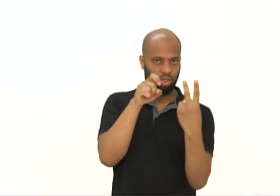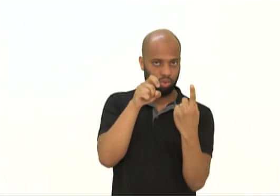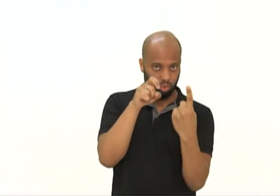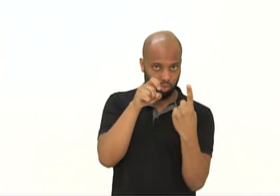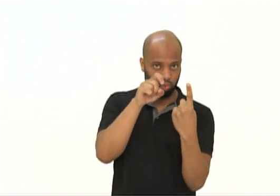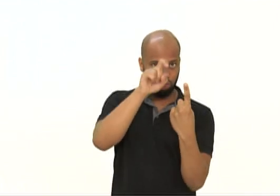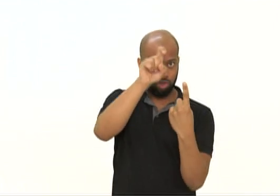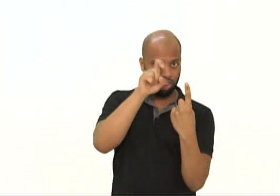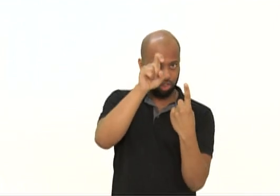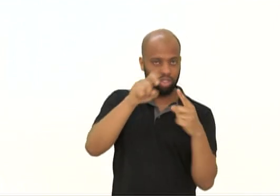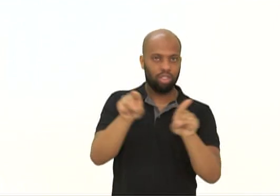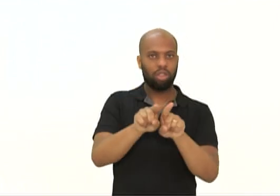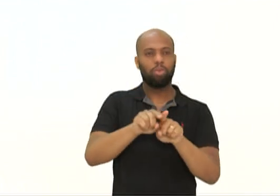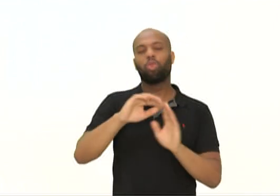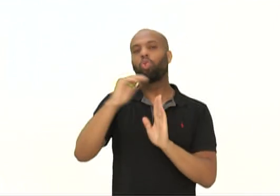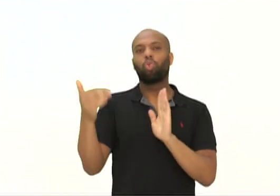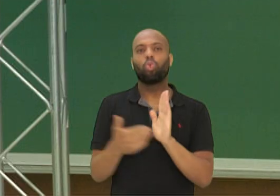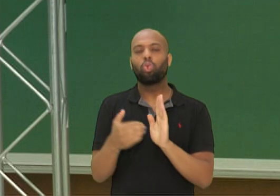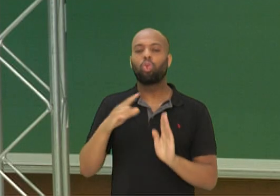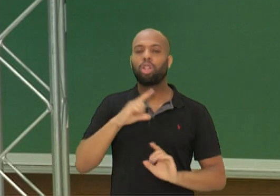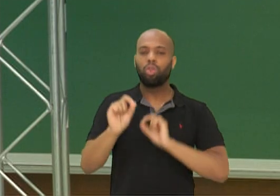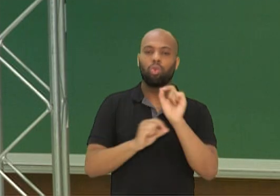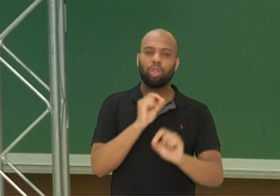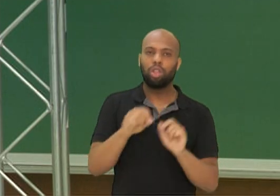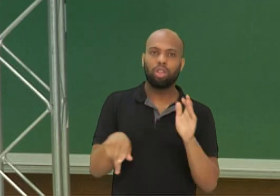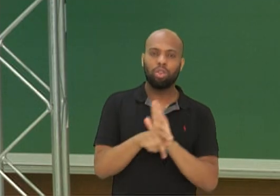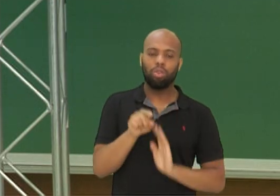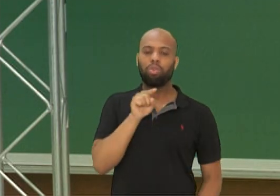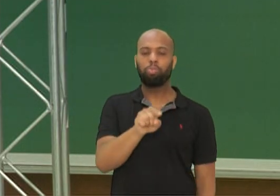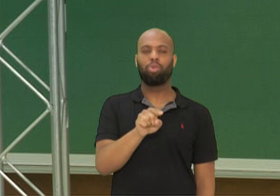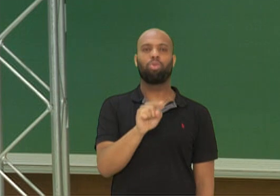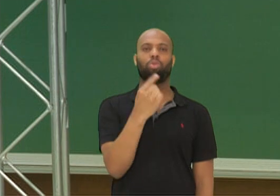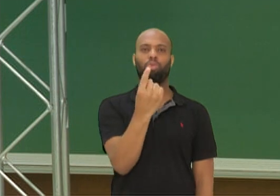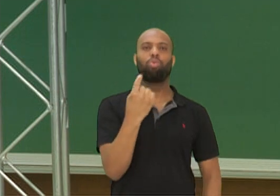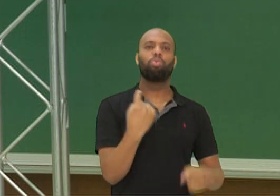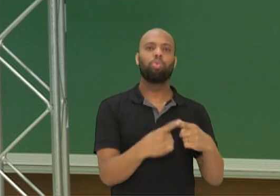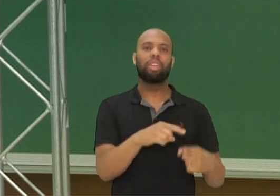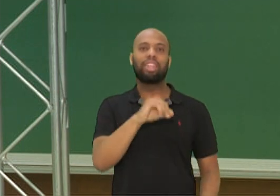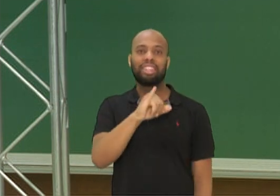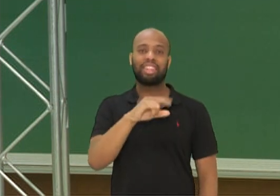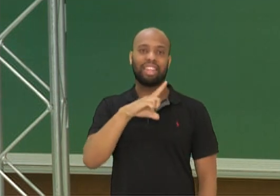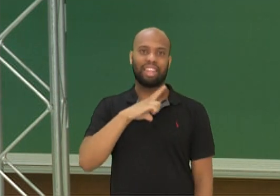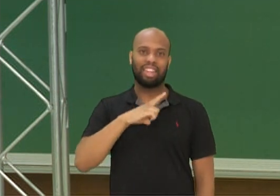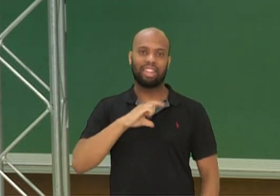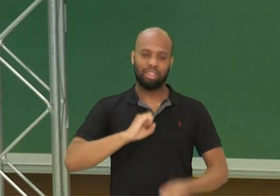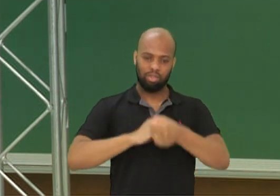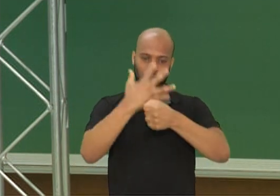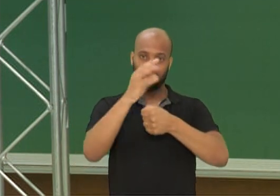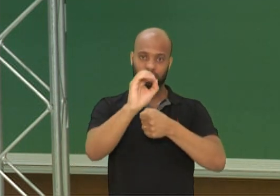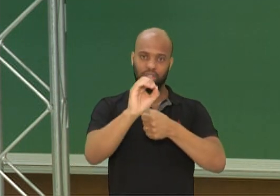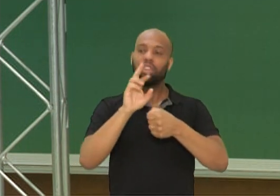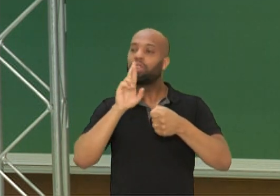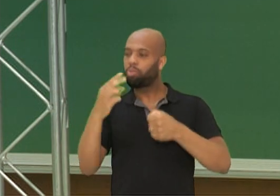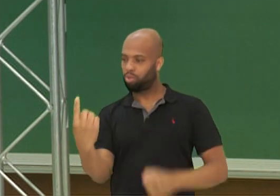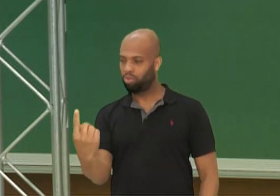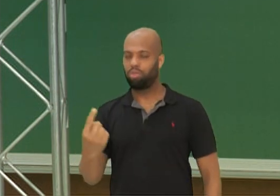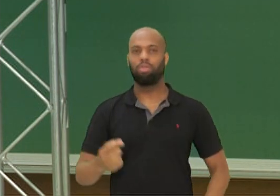x, todas passam aqui no 1, que quando o expoente é 0, o resultado é 1.